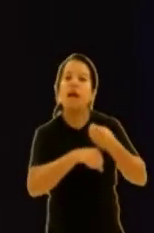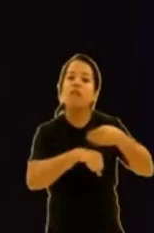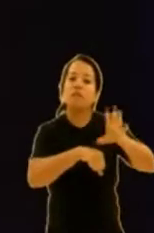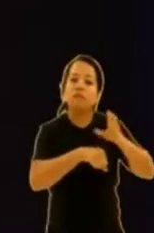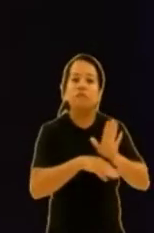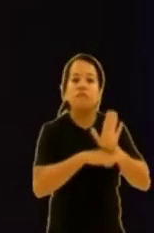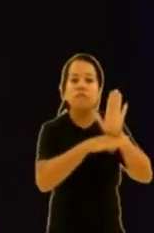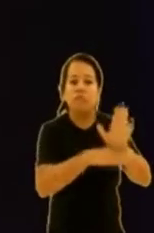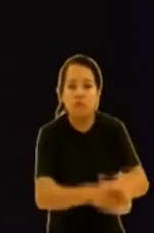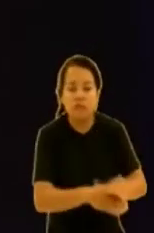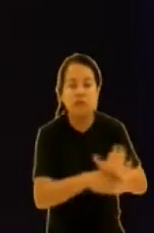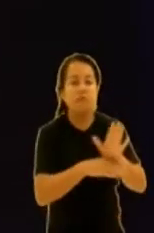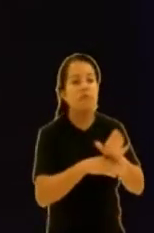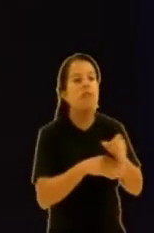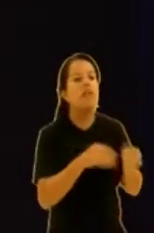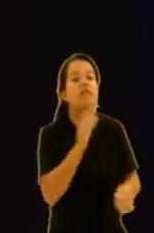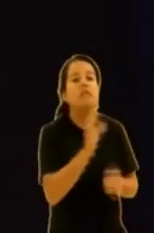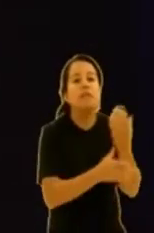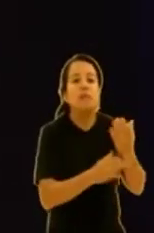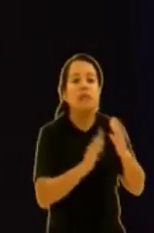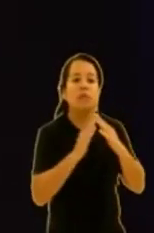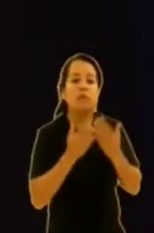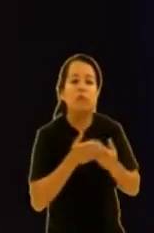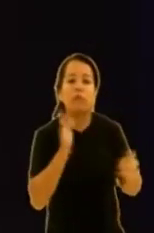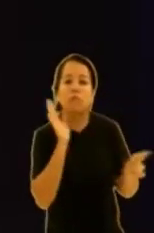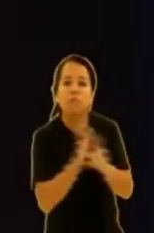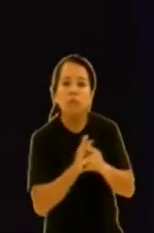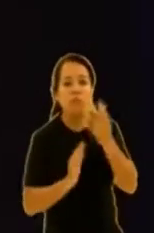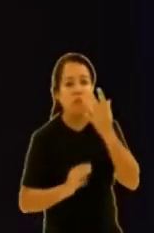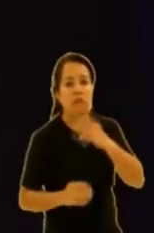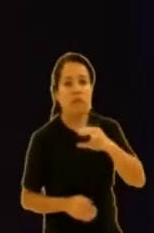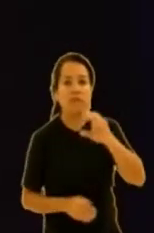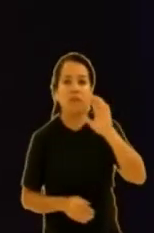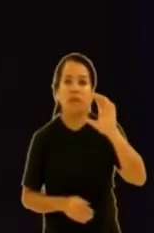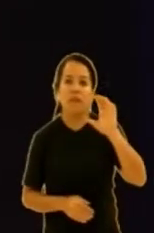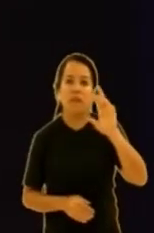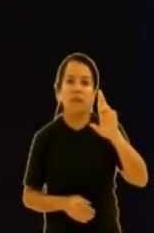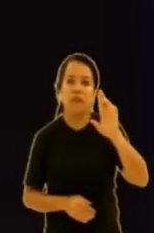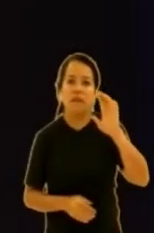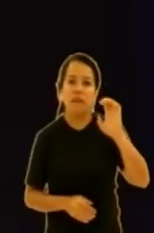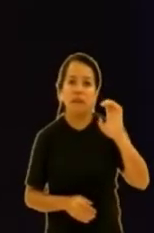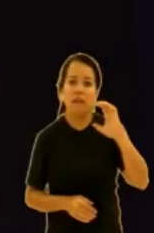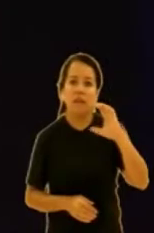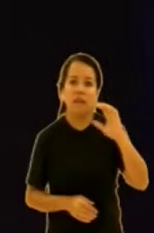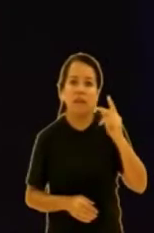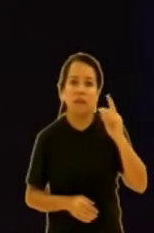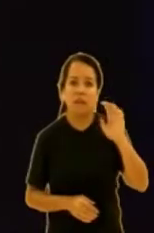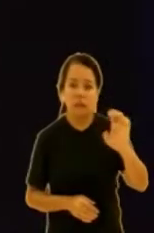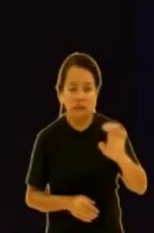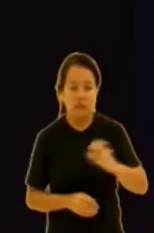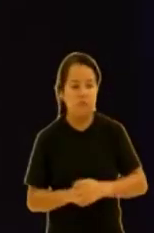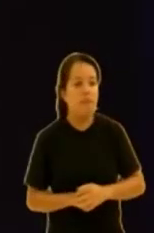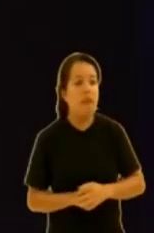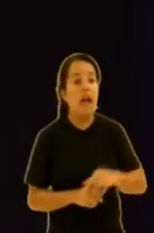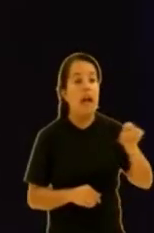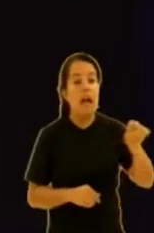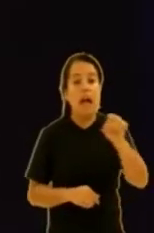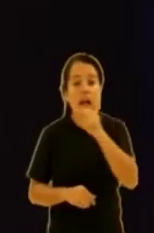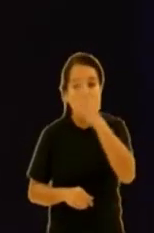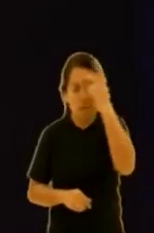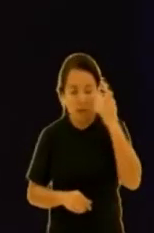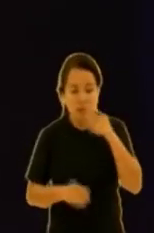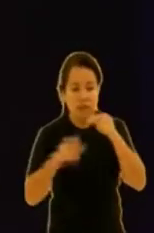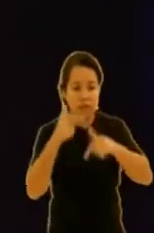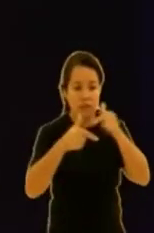uma unidade de educação infantil atendendo criança, que é esse o nosso objetivo. Ninguém aqui é secretário de obra,